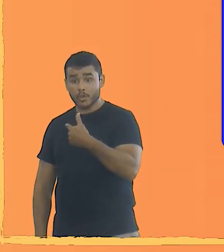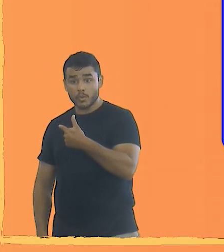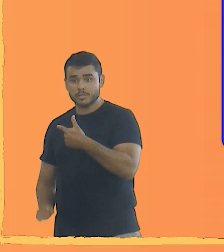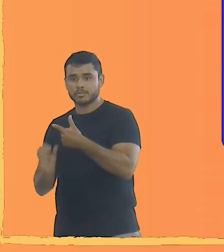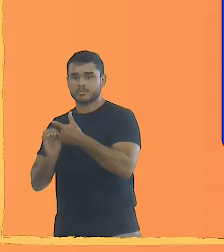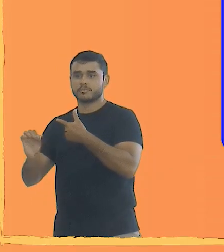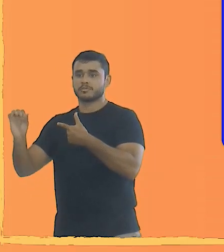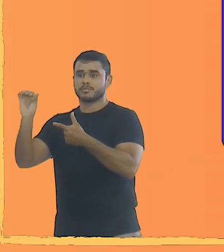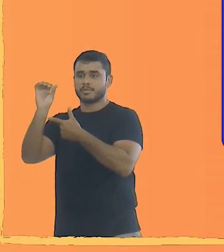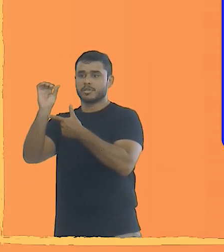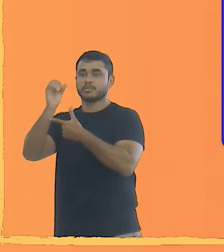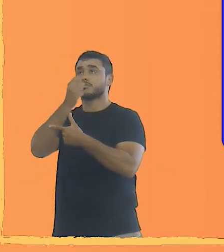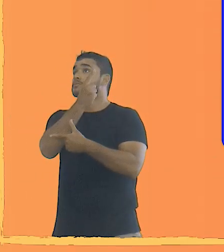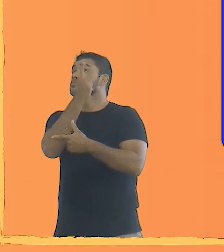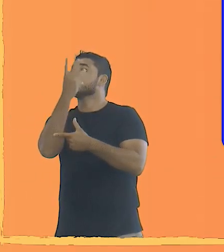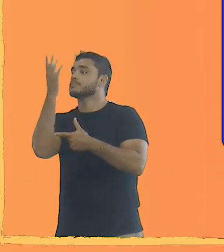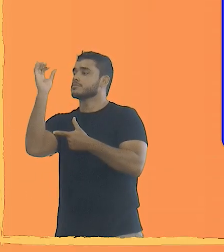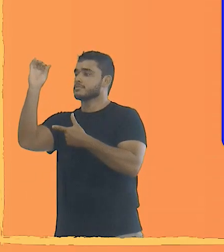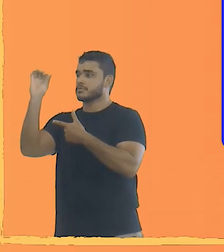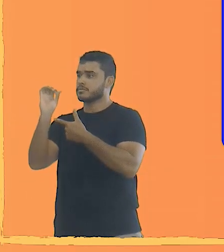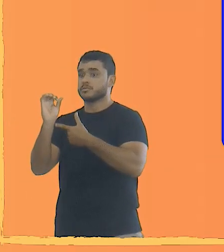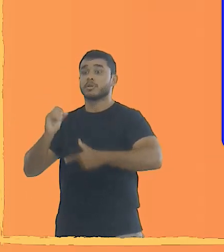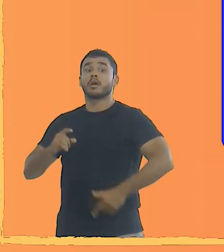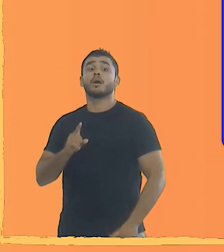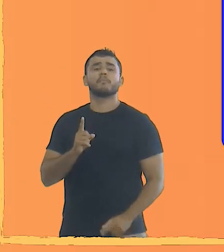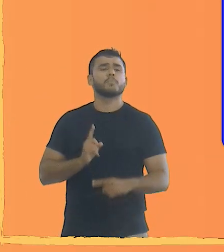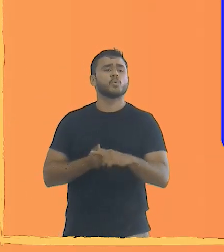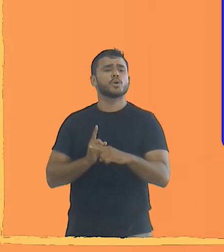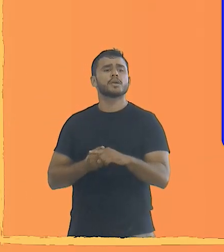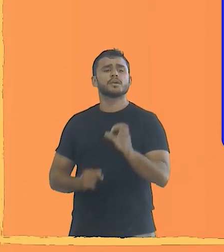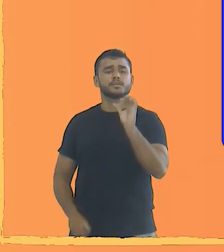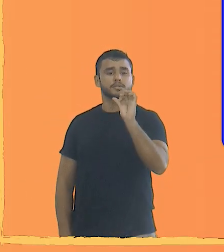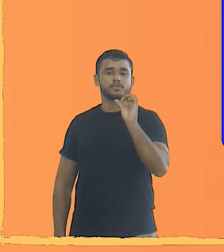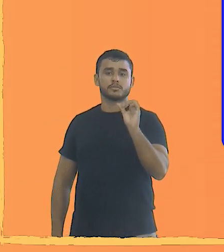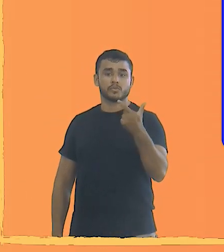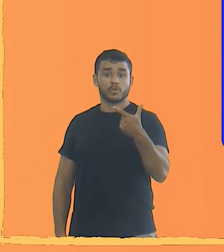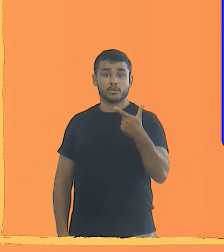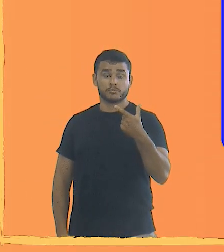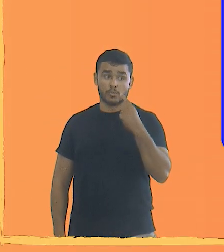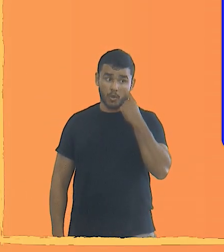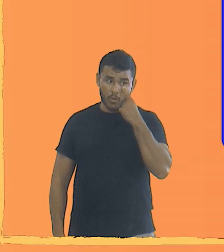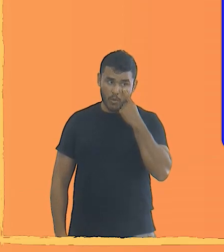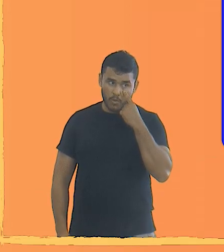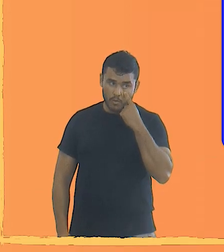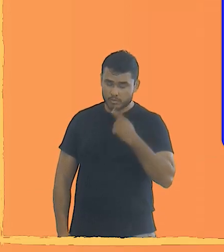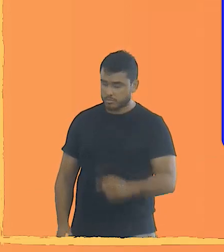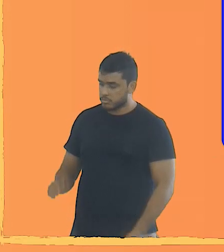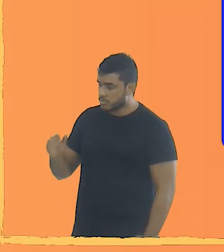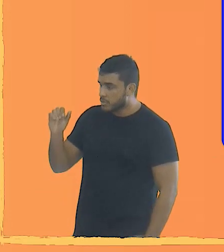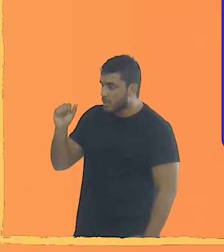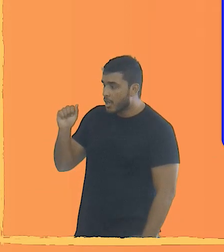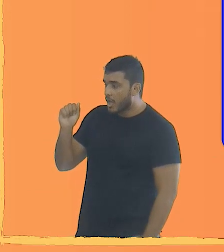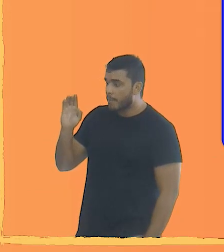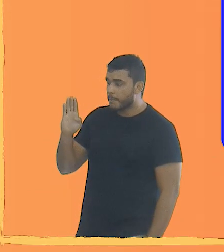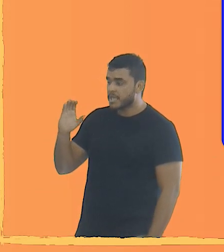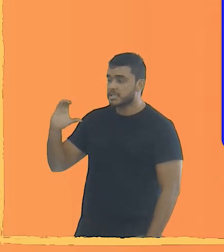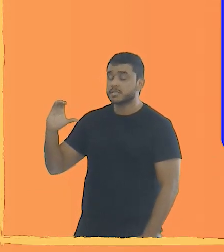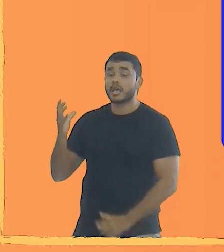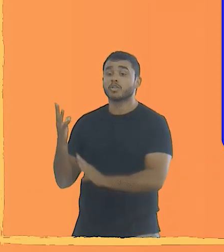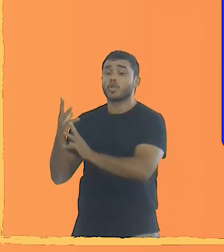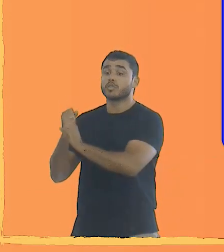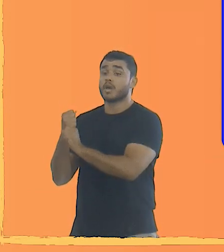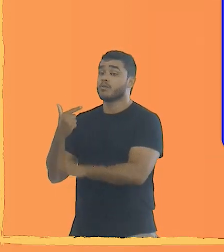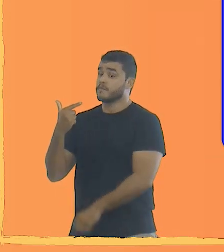que veio o 62? 62 veio da onde? Pode ser qualquer letra minúscula, 26